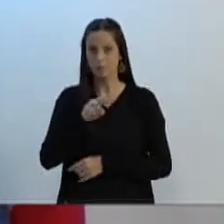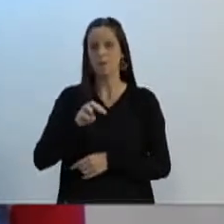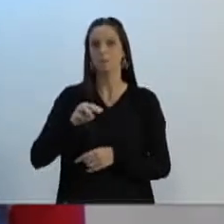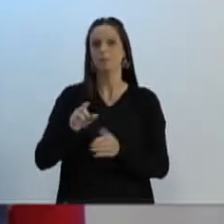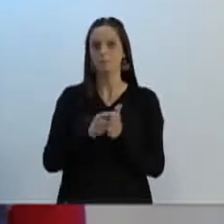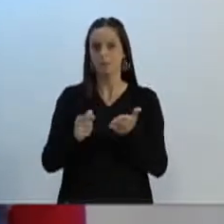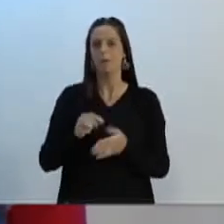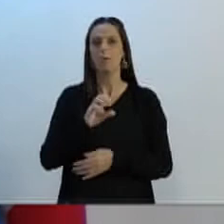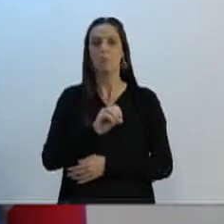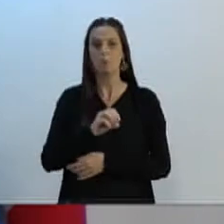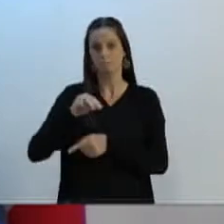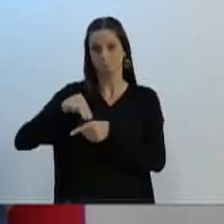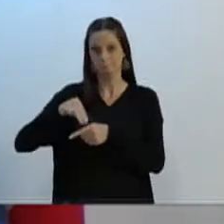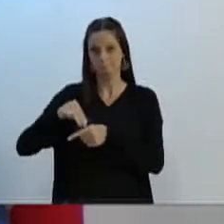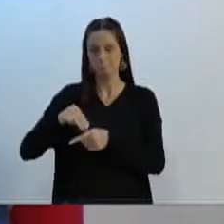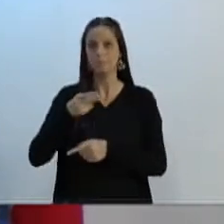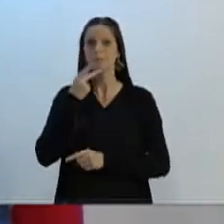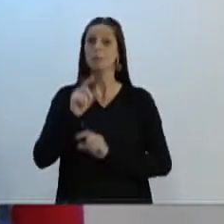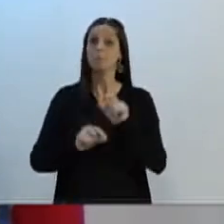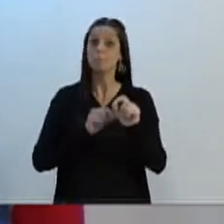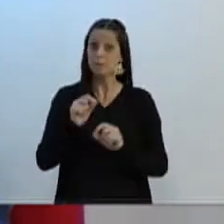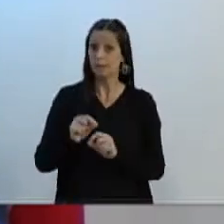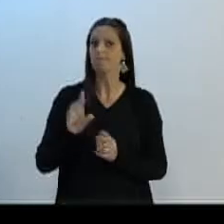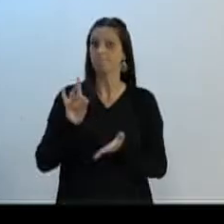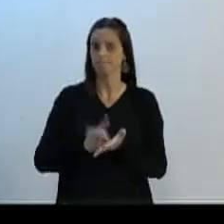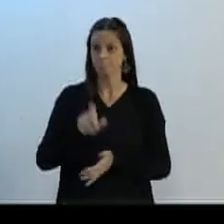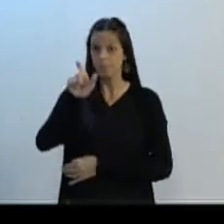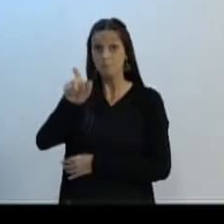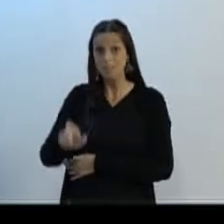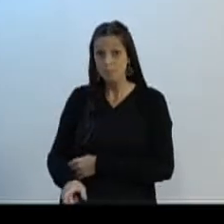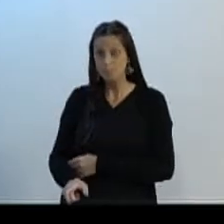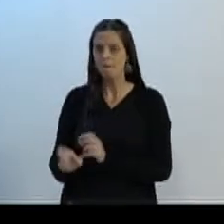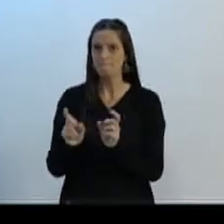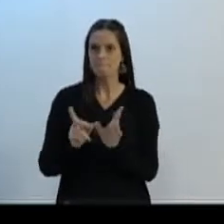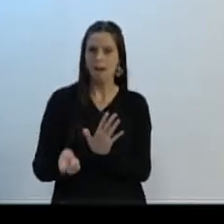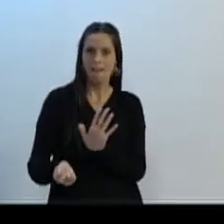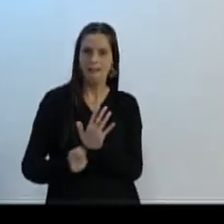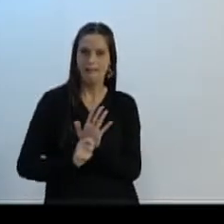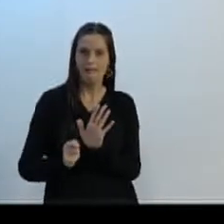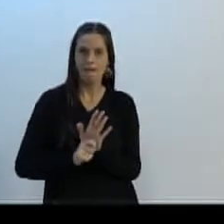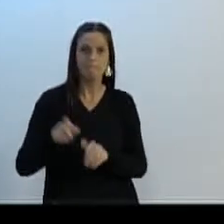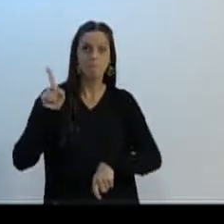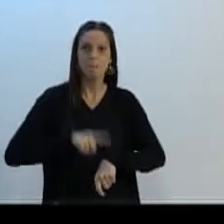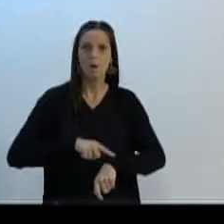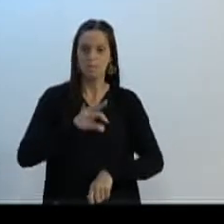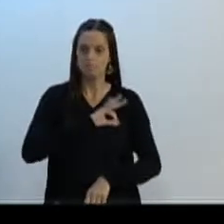dizendo da dificuldade em que um traficante preso em flagrante